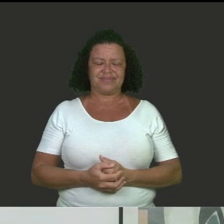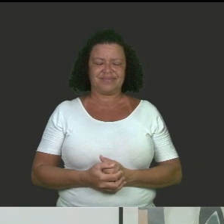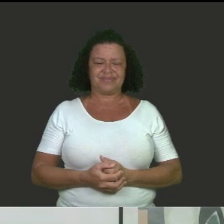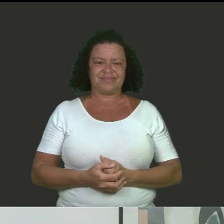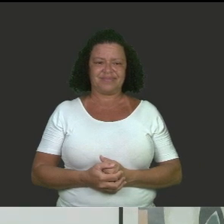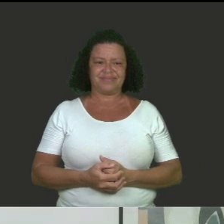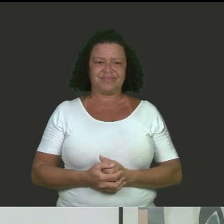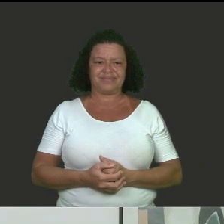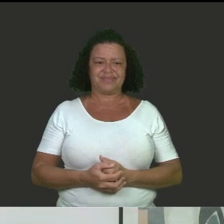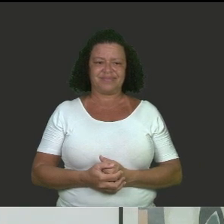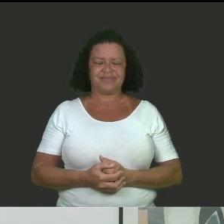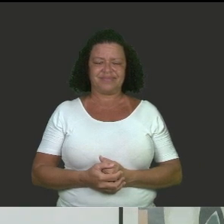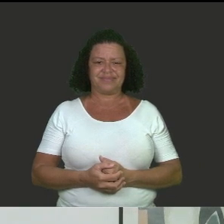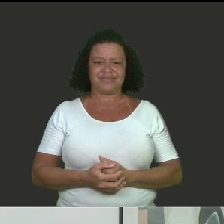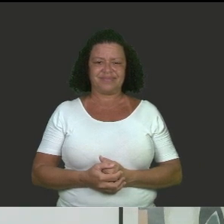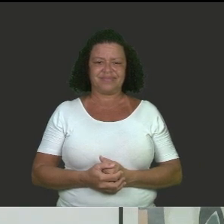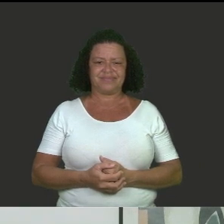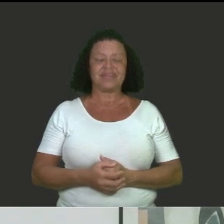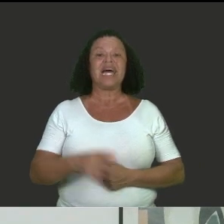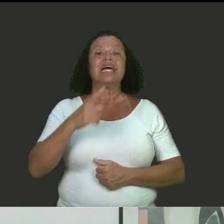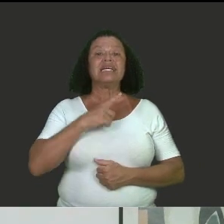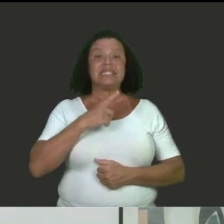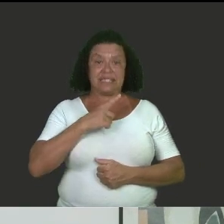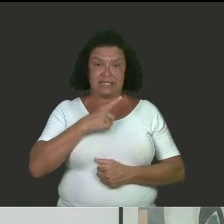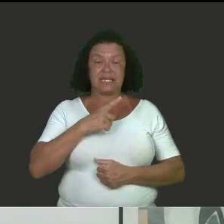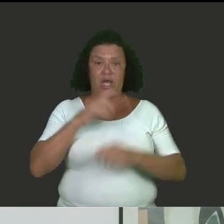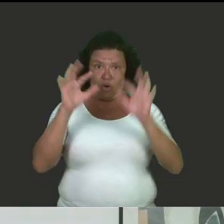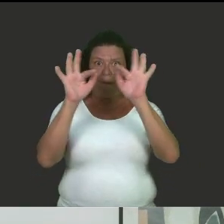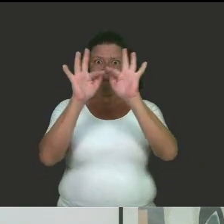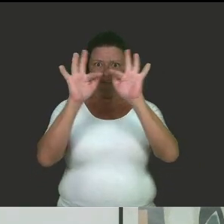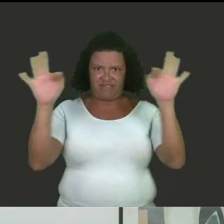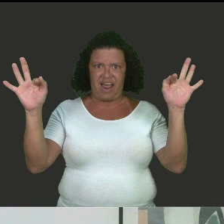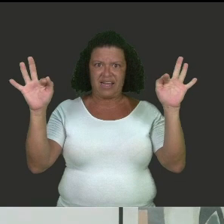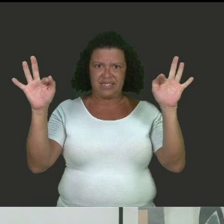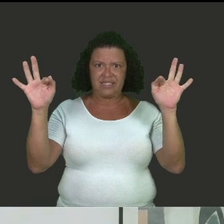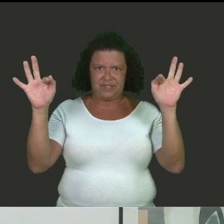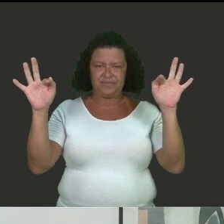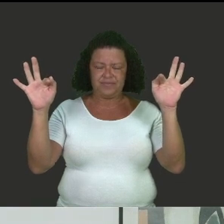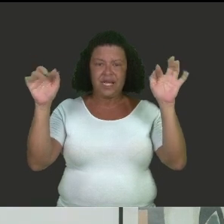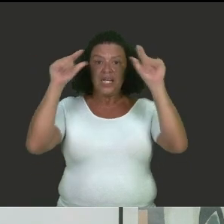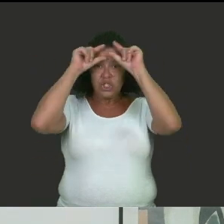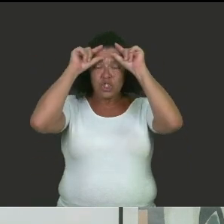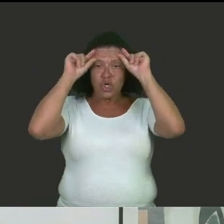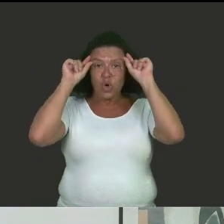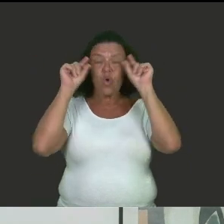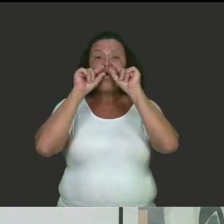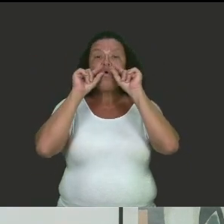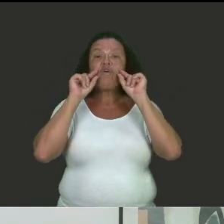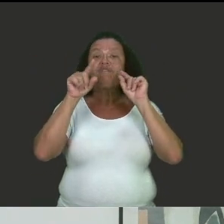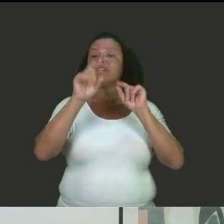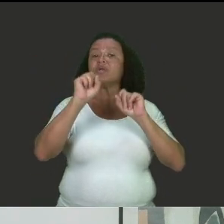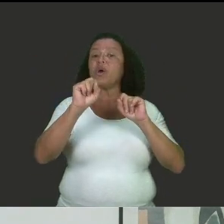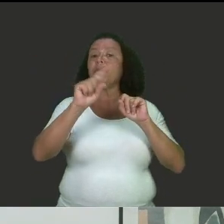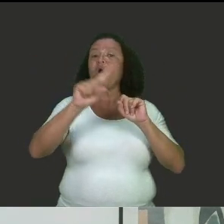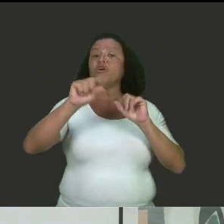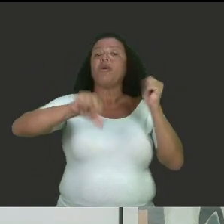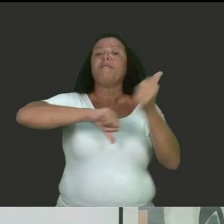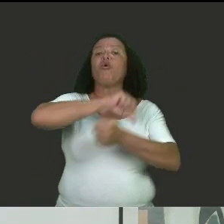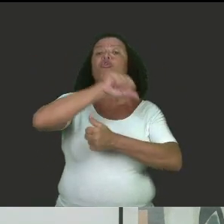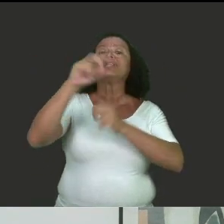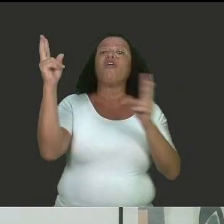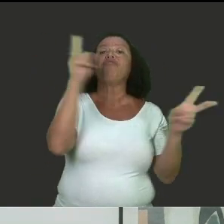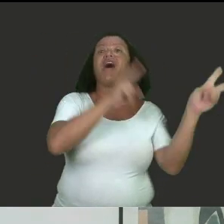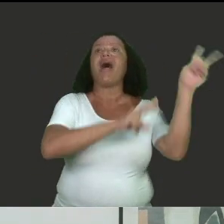Tem esse verso, essa frase de Confúcio, que fala: você não pode mudar o vento, mas pode ajustar